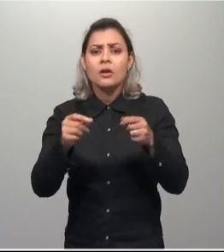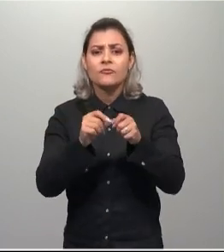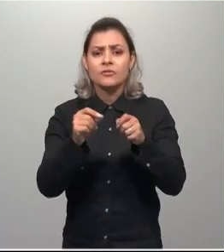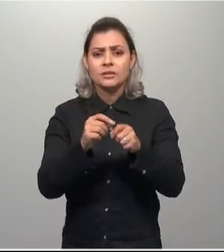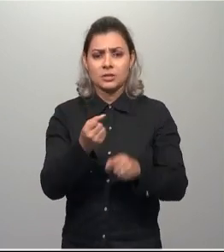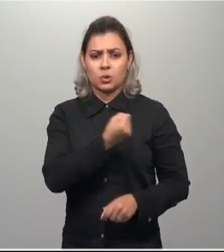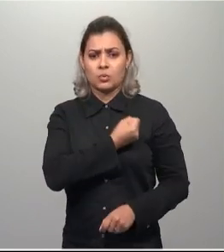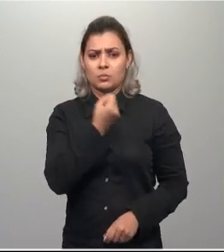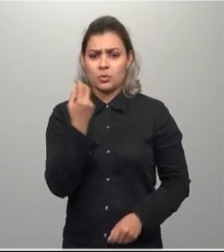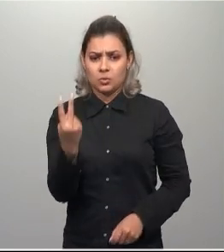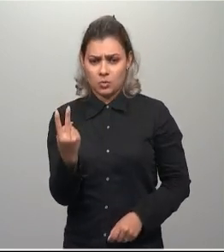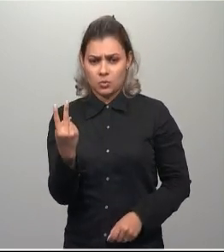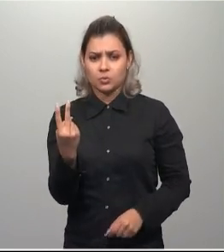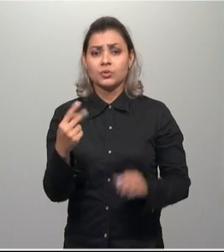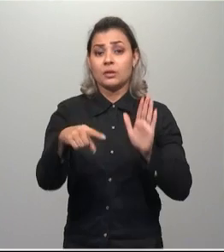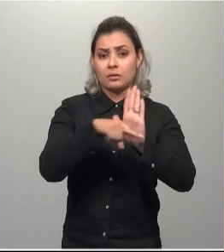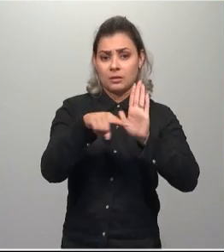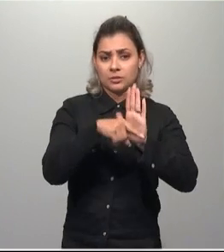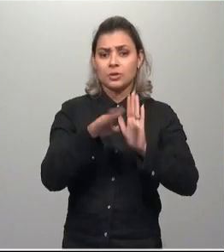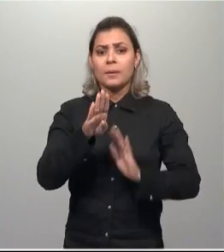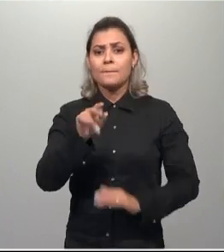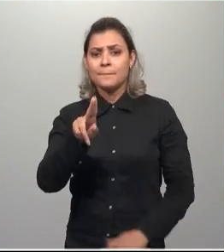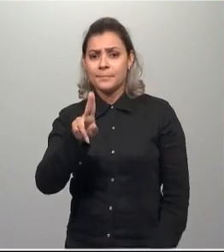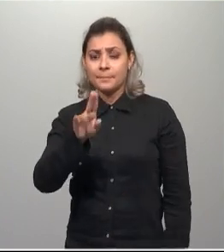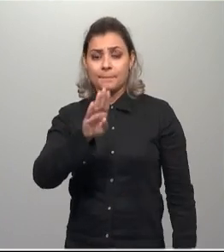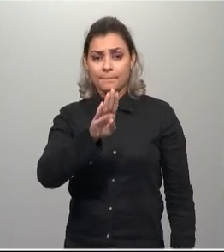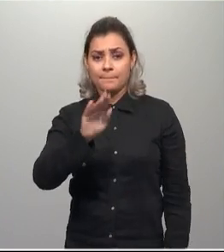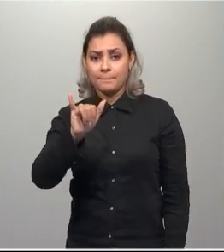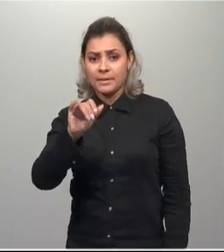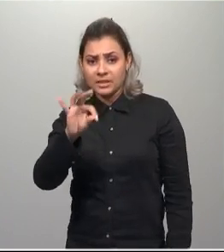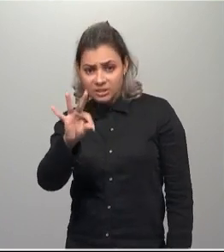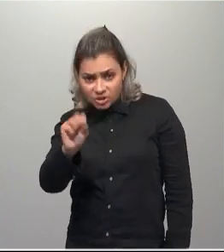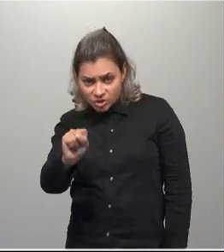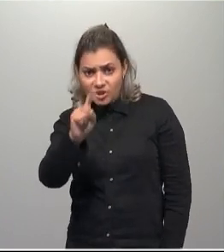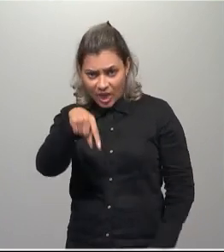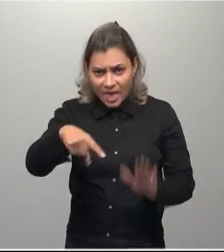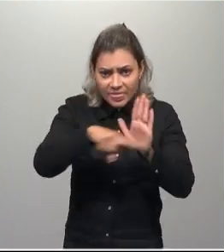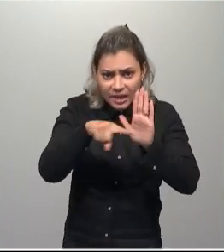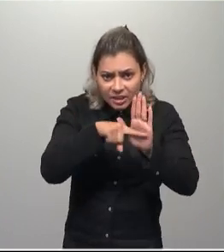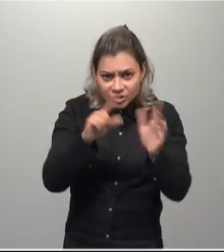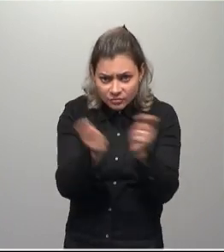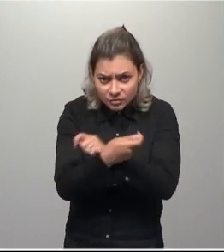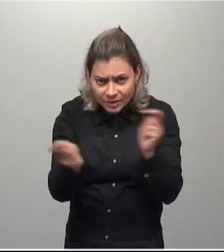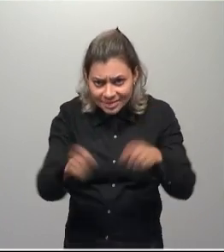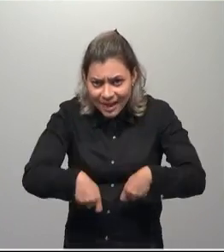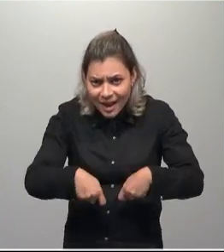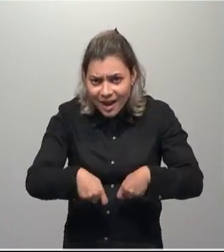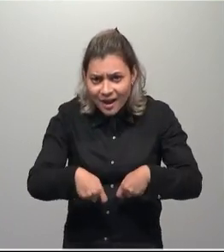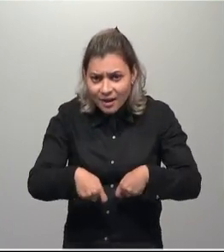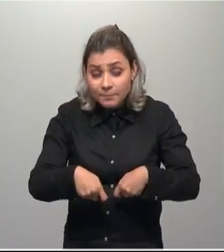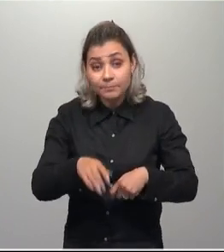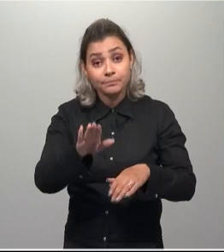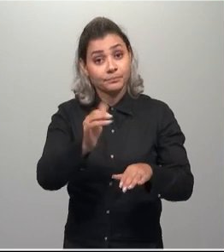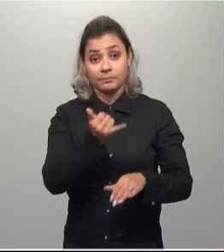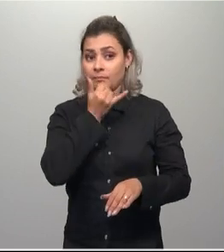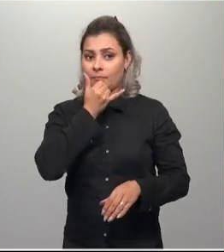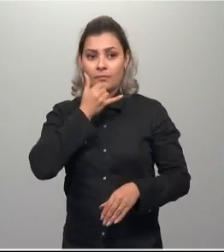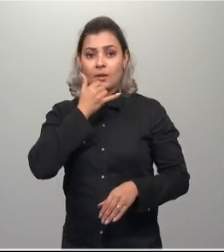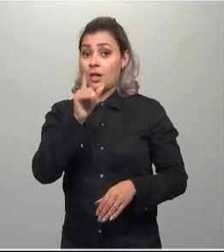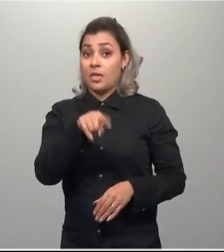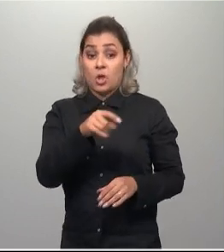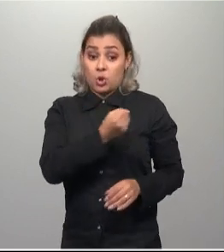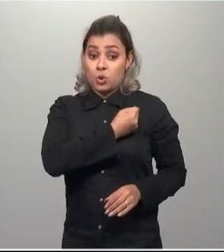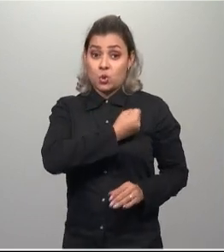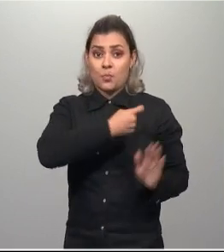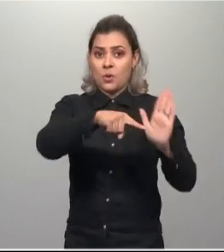número negativo bits de sinal também é invertido amanda e alunos eu não faço complemento 2 número